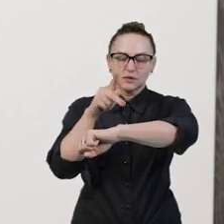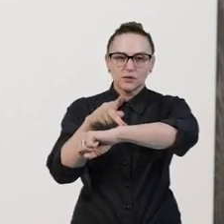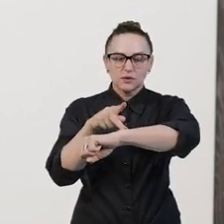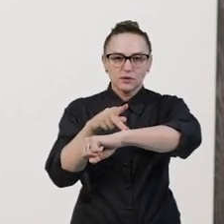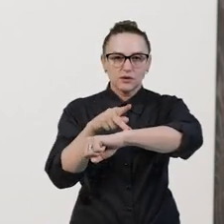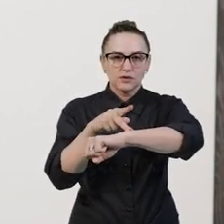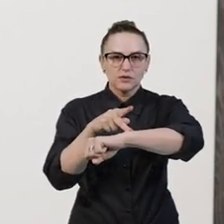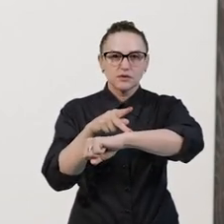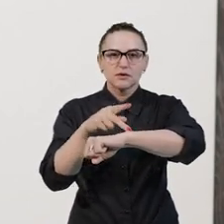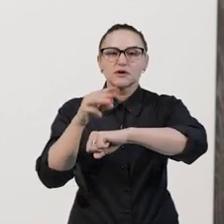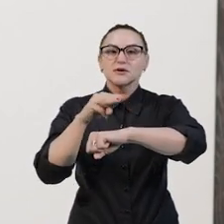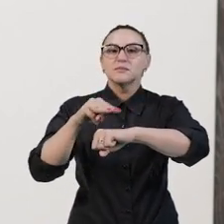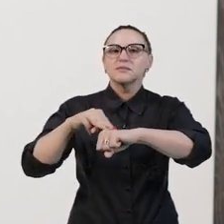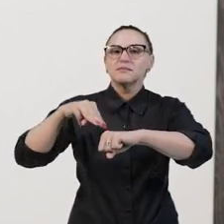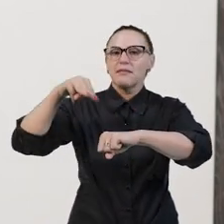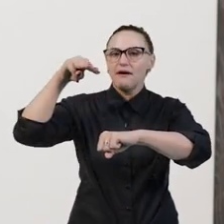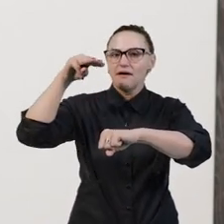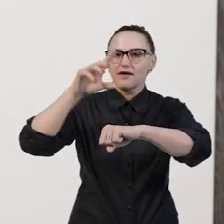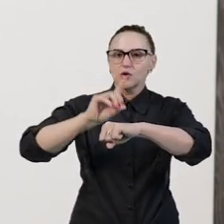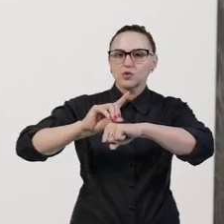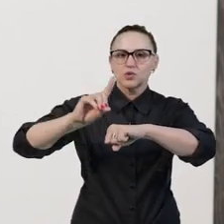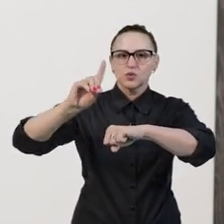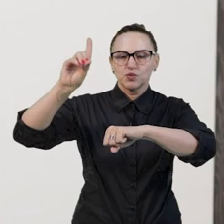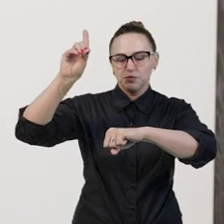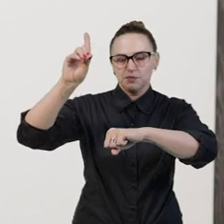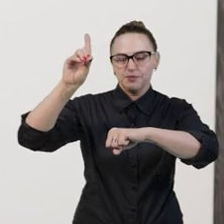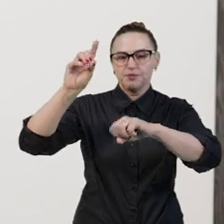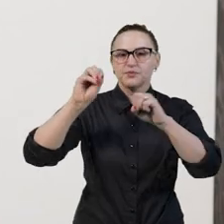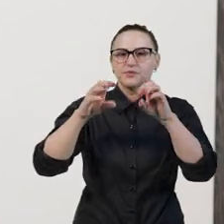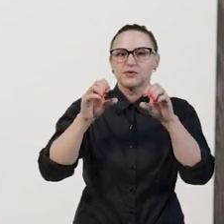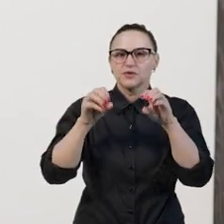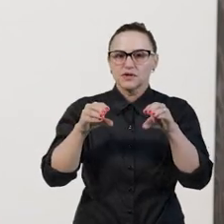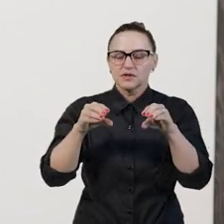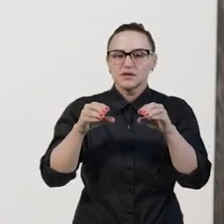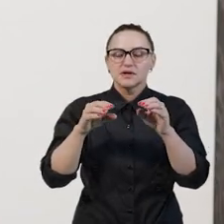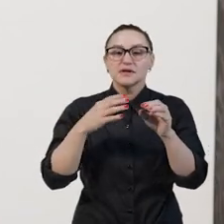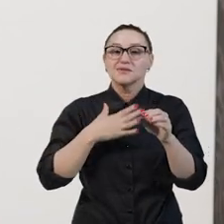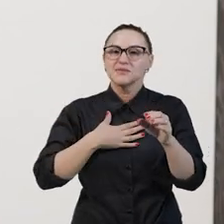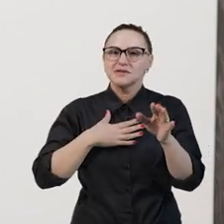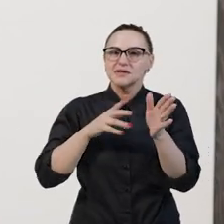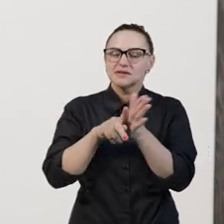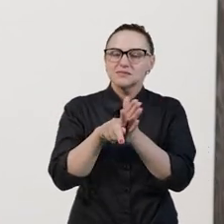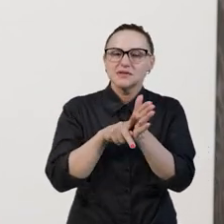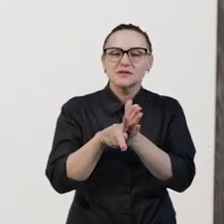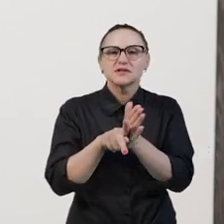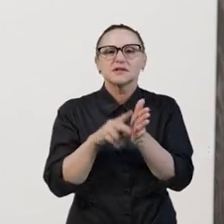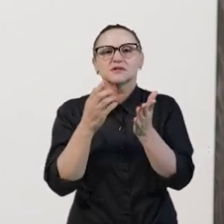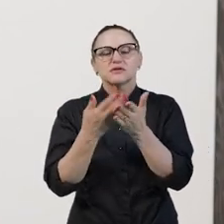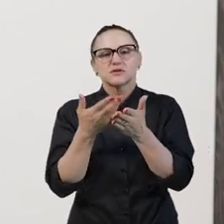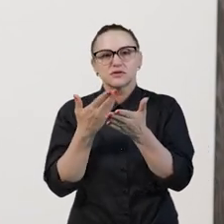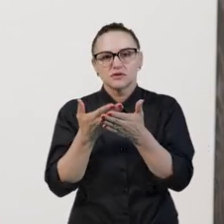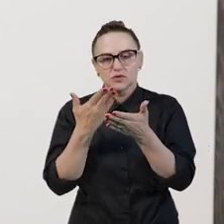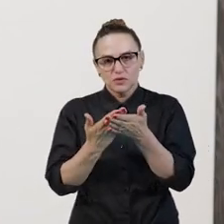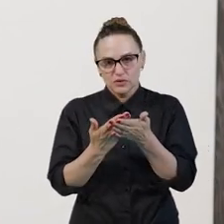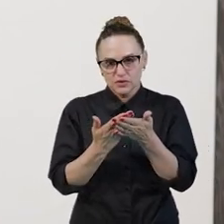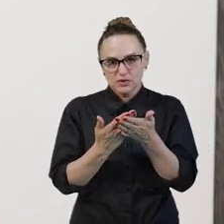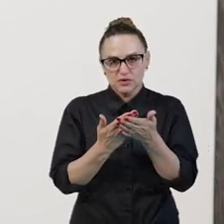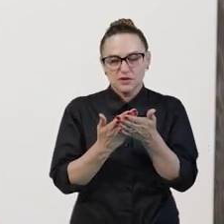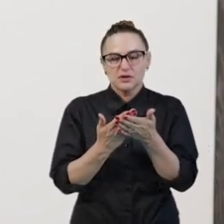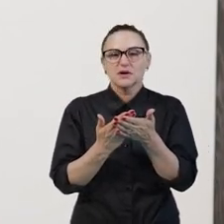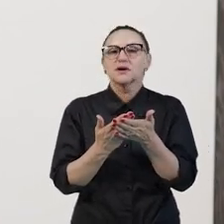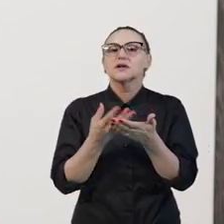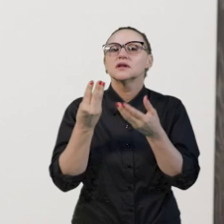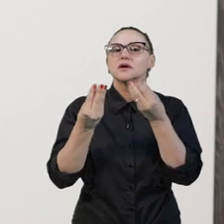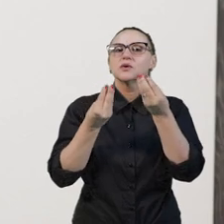mestrado e doutorado na área de educação e as minhas pesquisas e os meus estudos são sobre a atuação